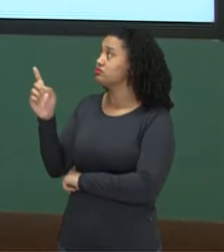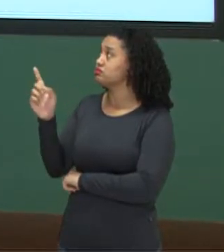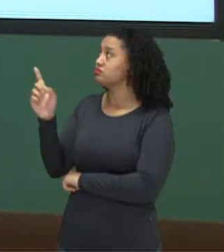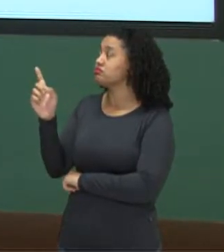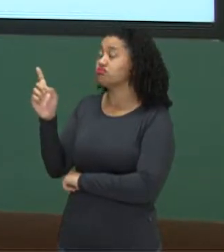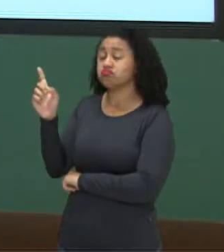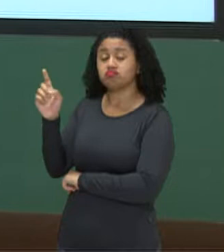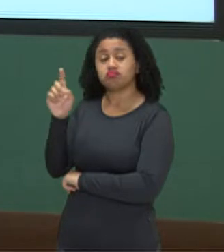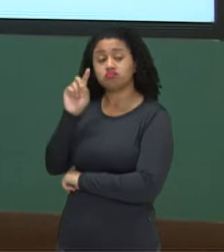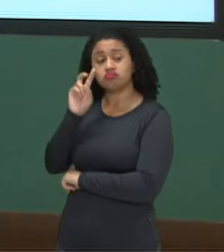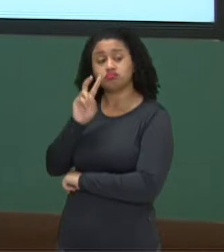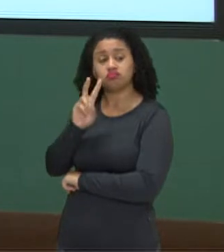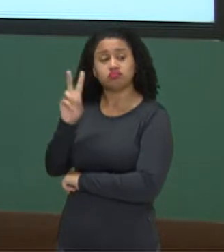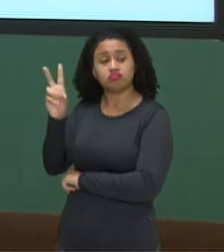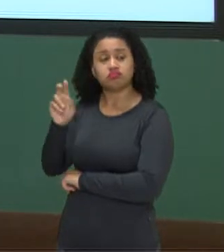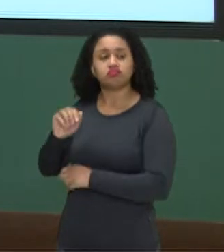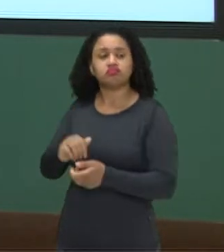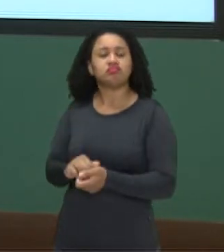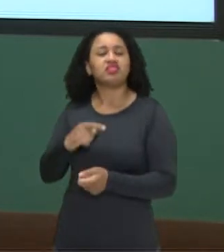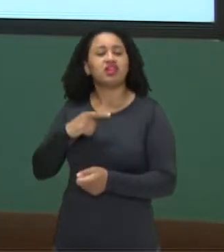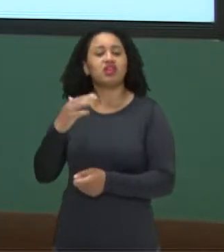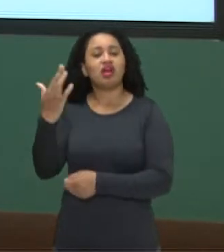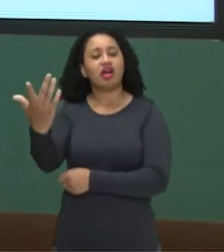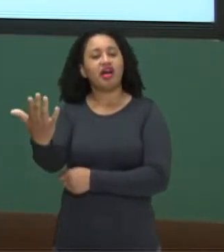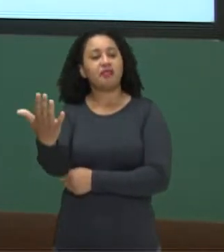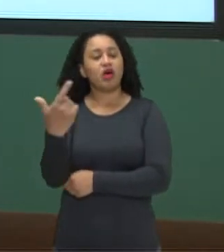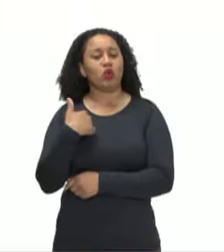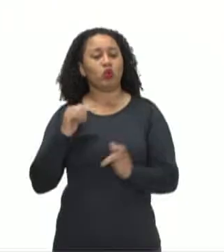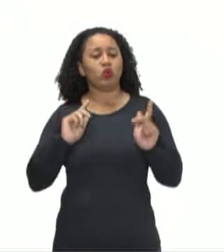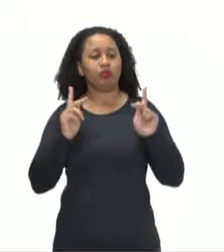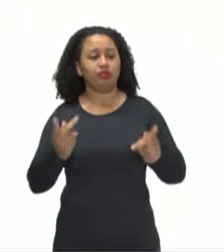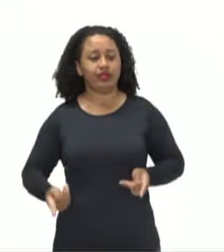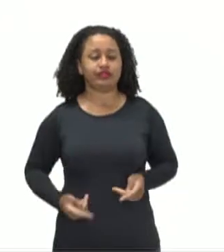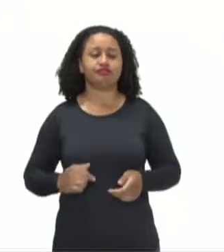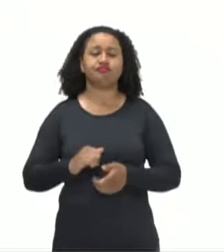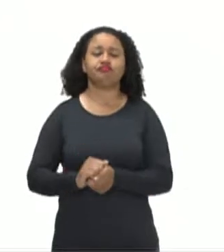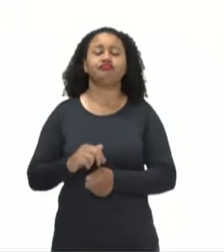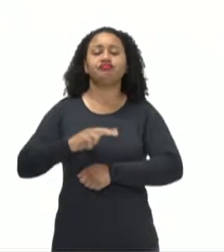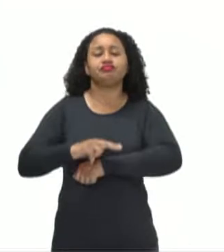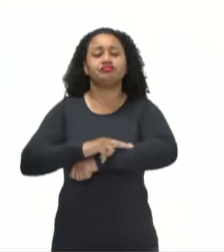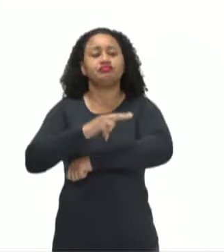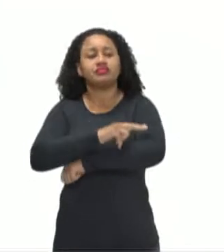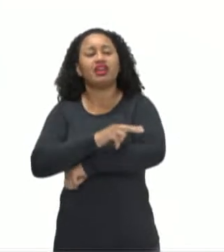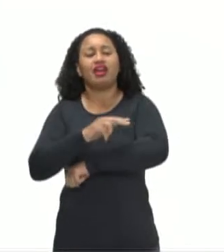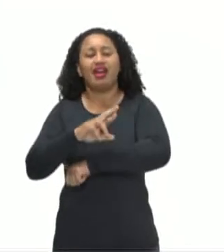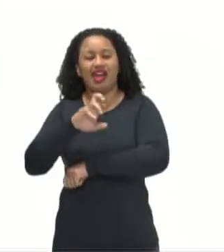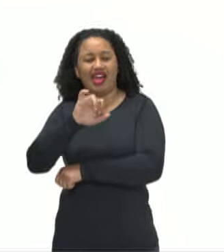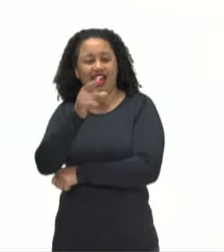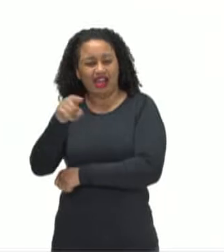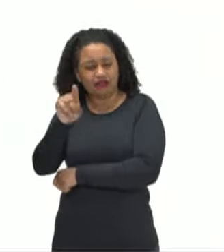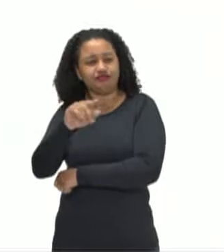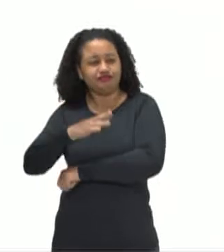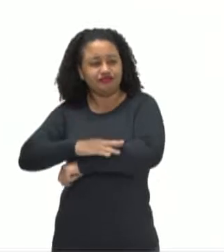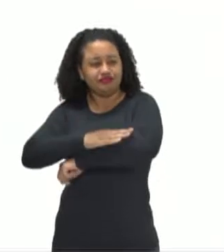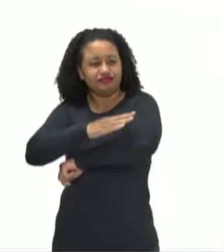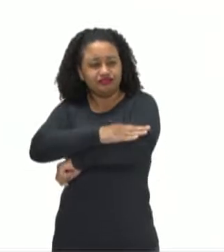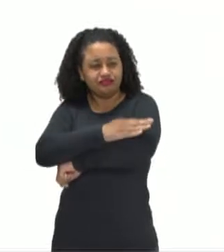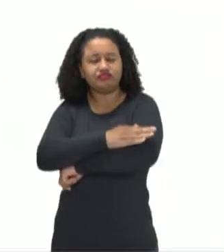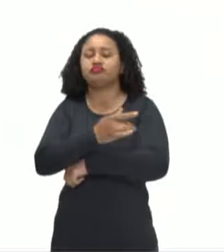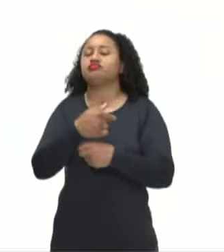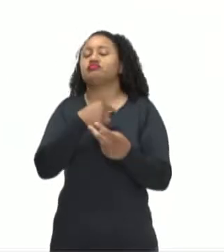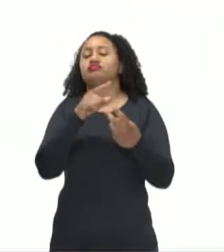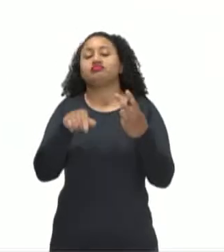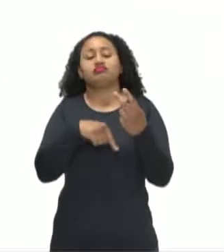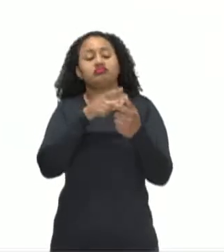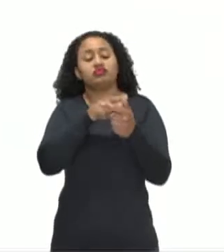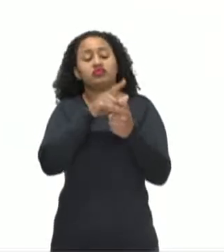de um morcego, a nadadeira de um golfinho e a pata de um cavalo. Veja que são